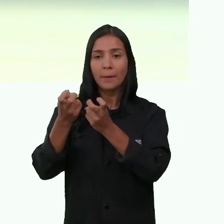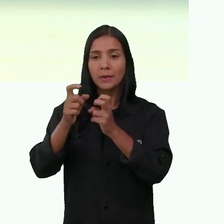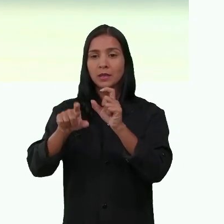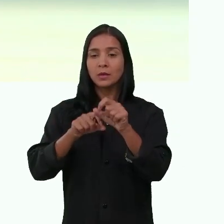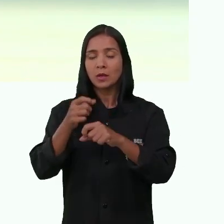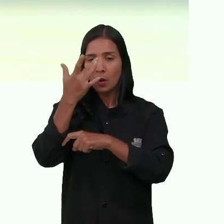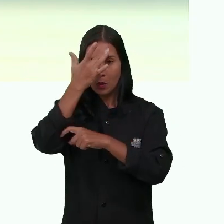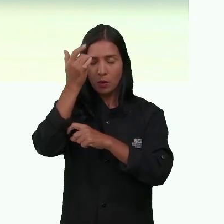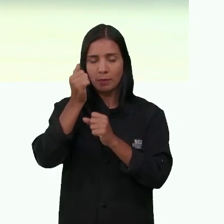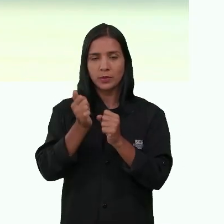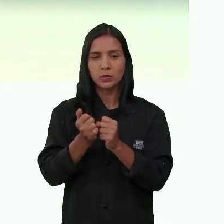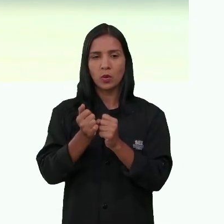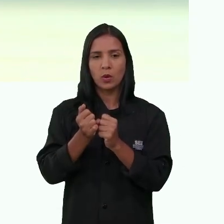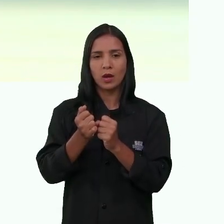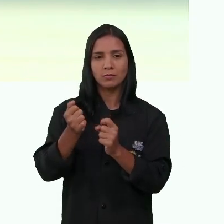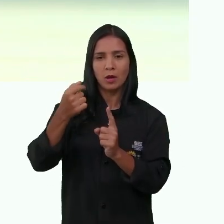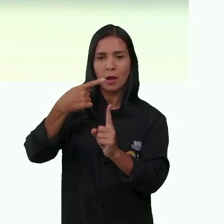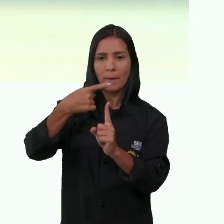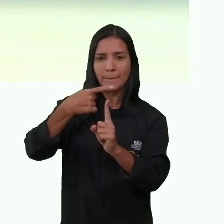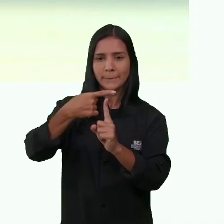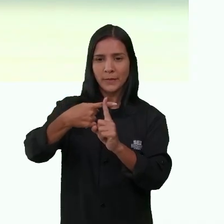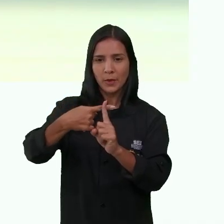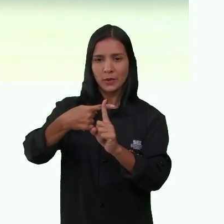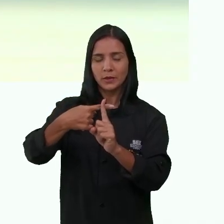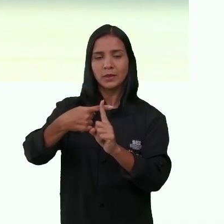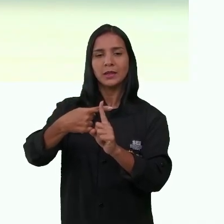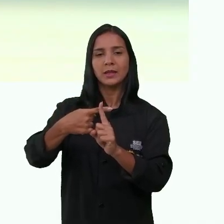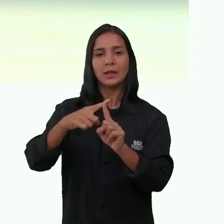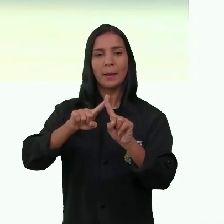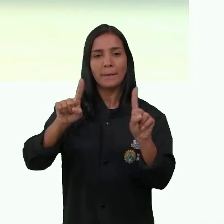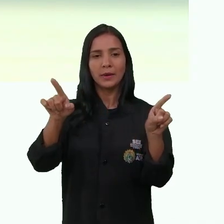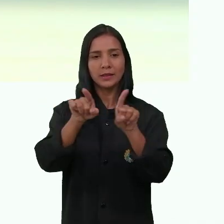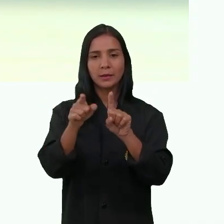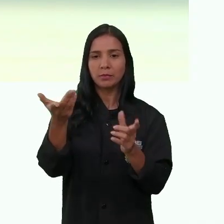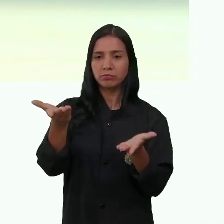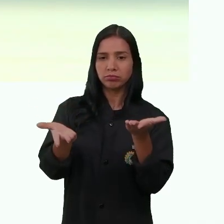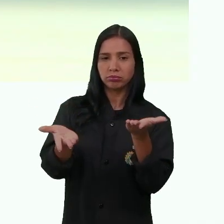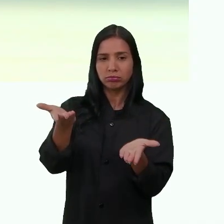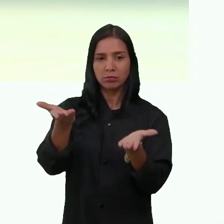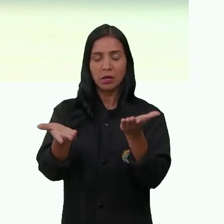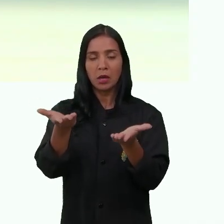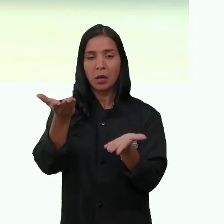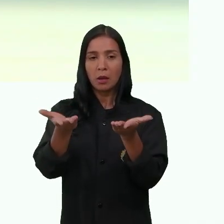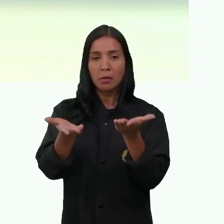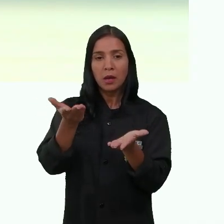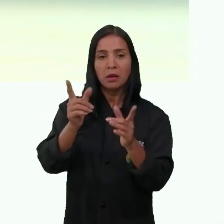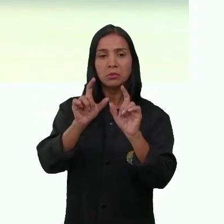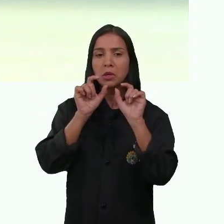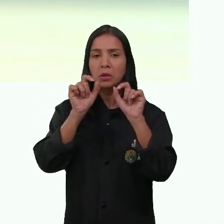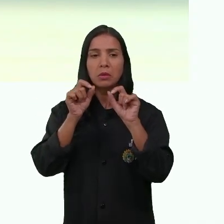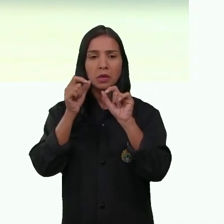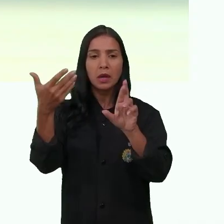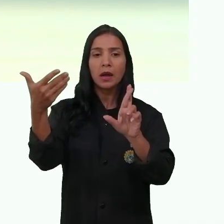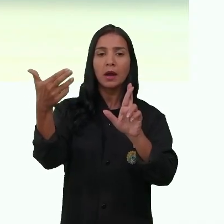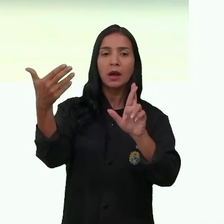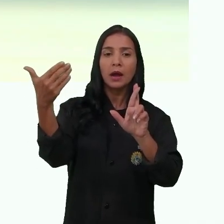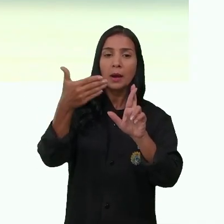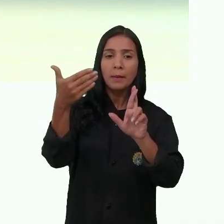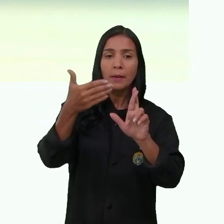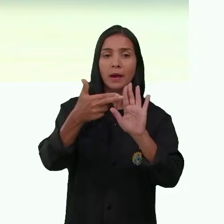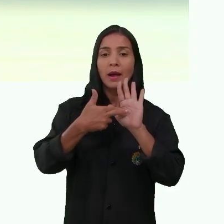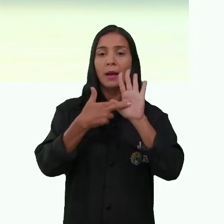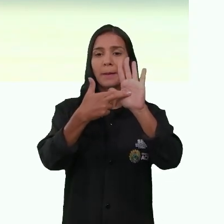abertos e você observa justamente a questão da balança, para poder para poder representar